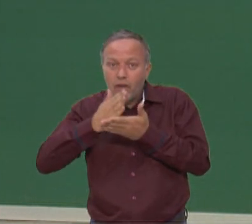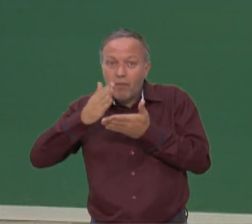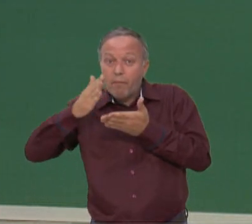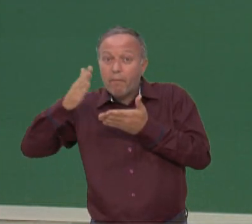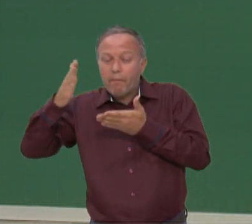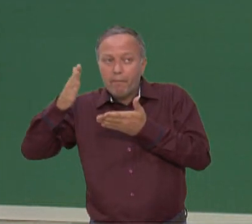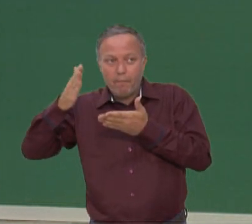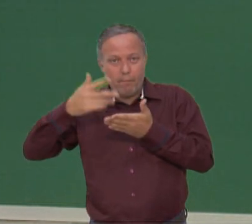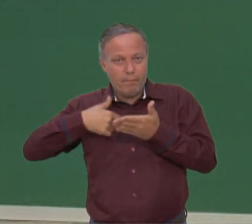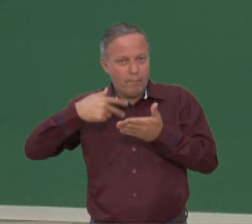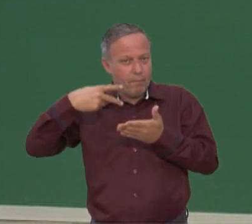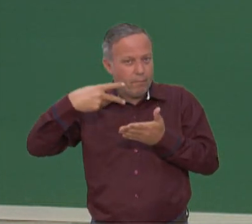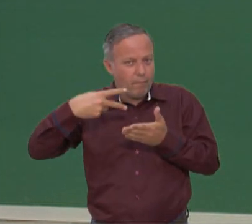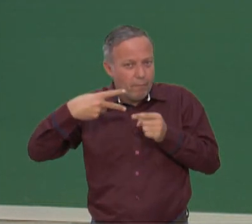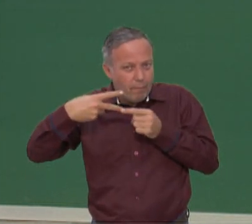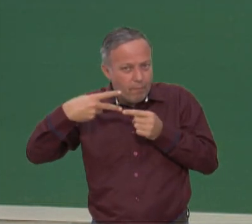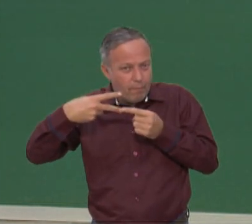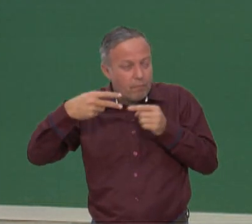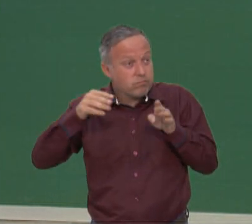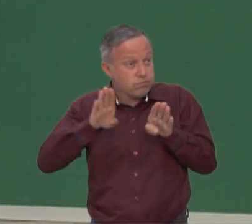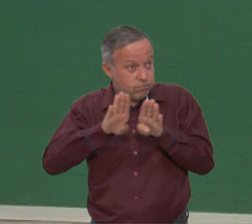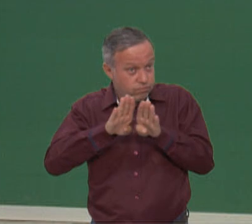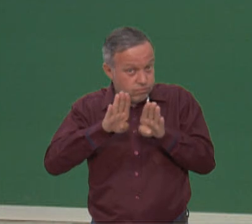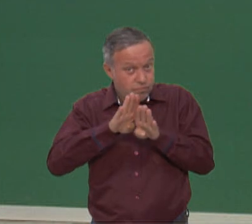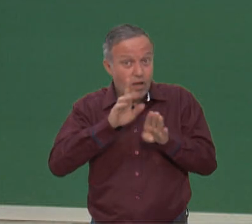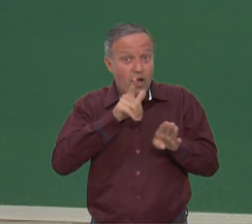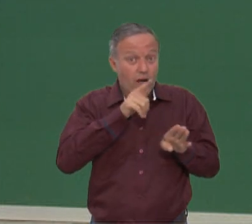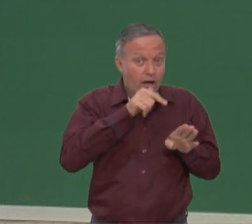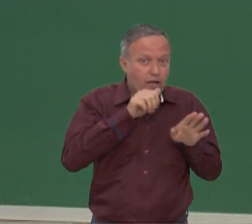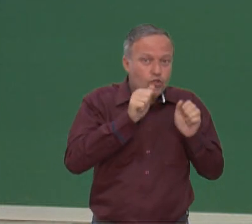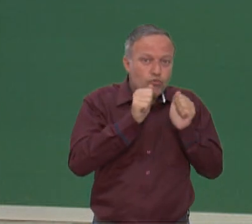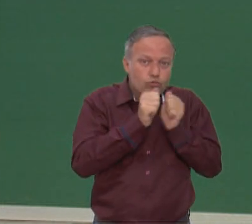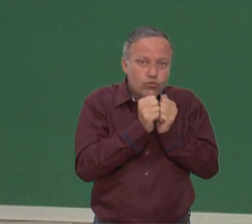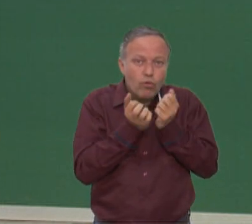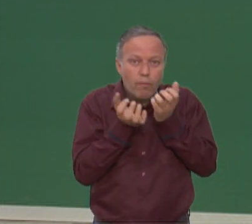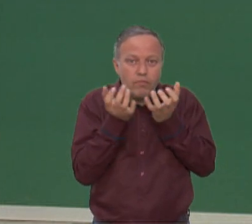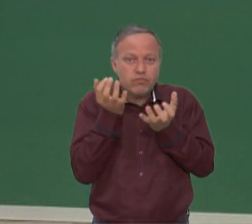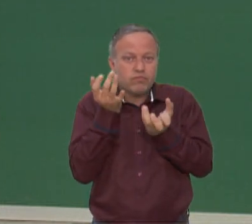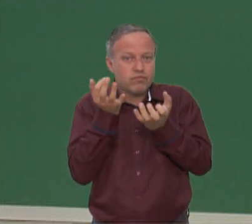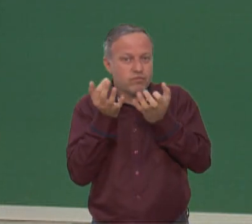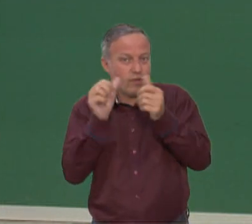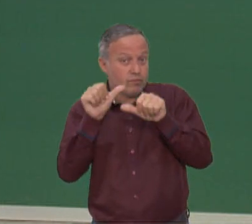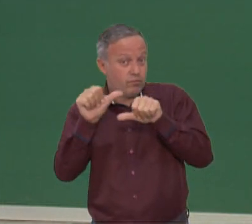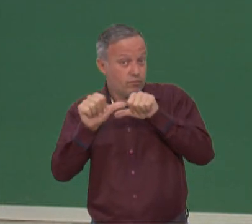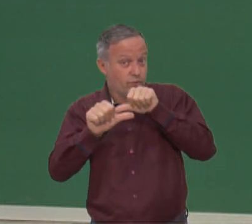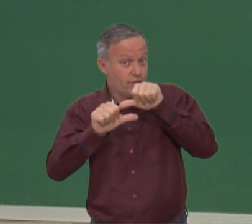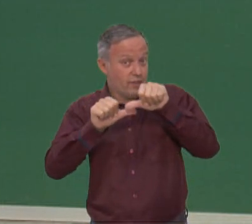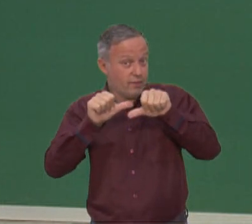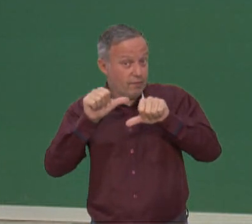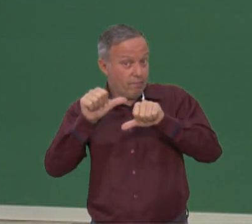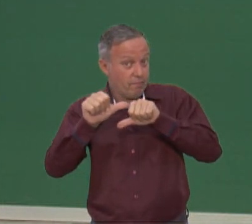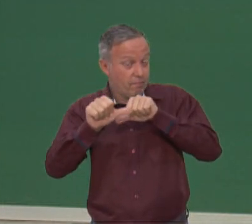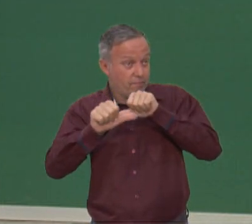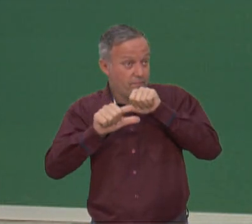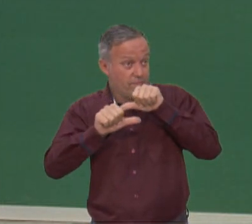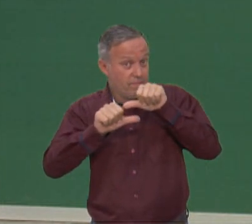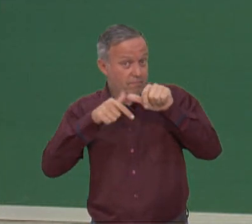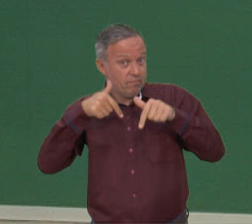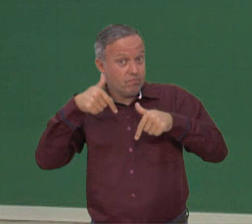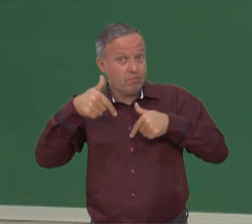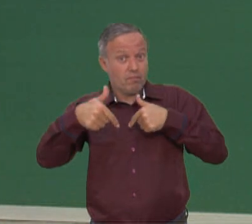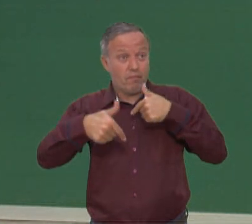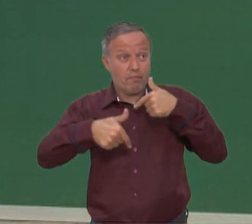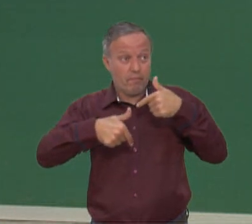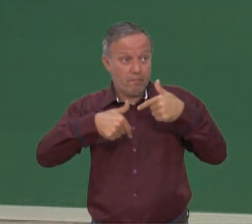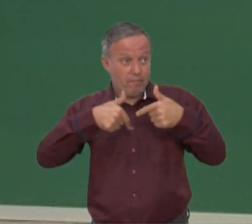ali a composição do estado líquido e também do estado gasoso. Está identificando ali uma mudança de estado. Então estaremos trabalhando